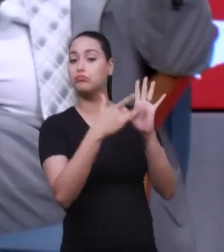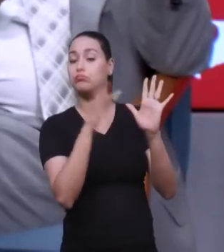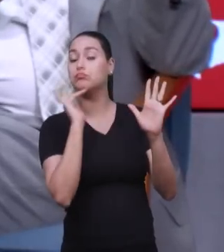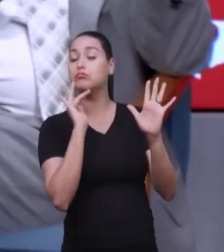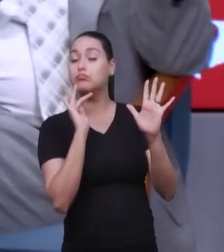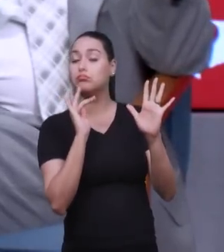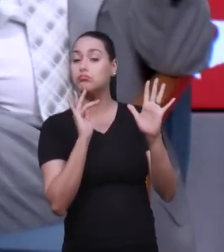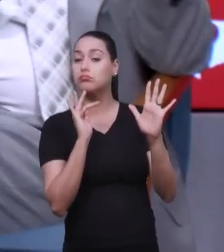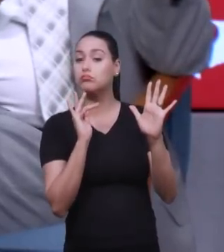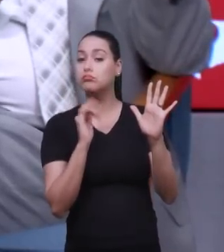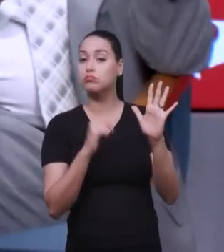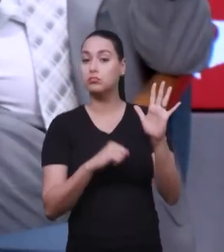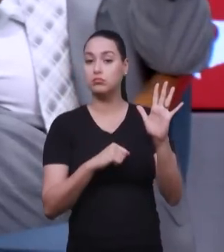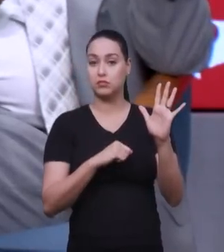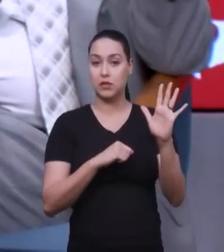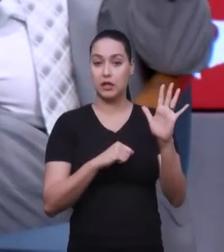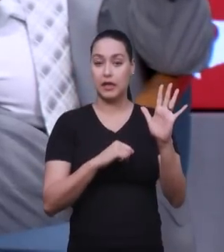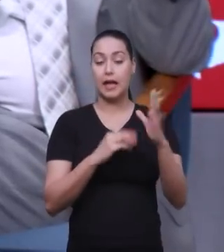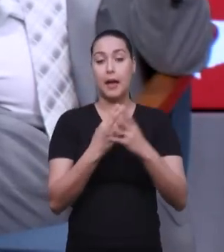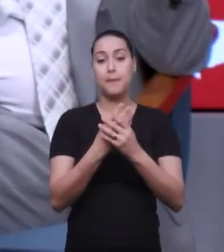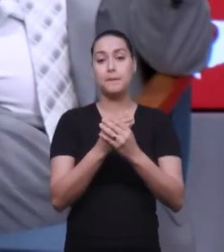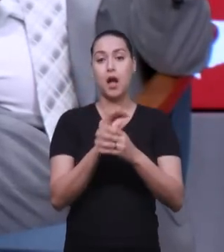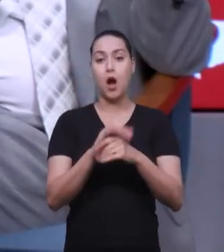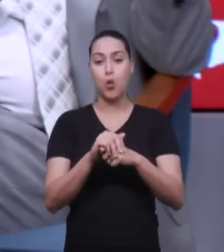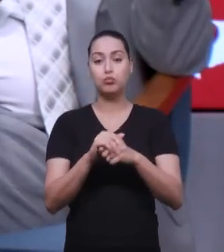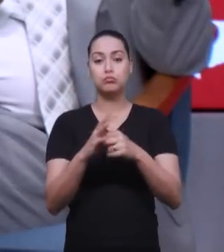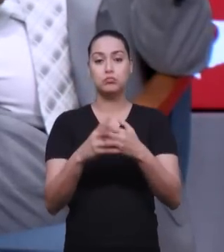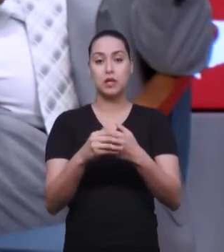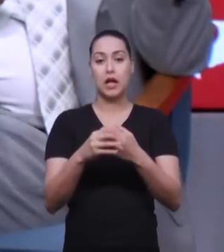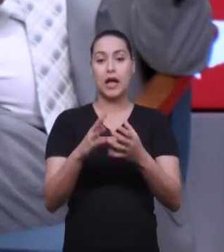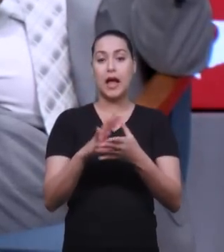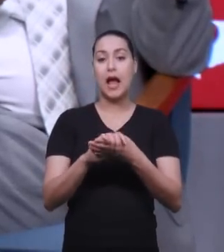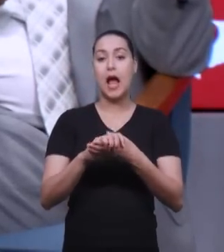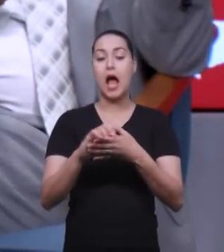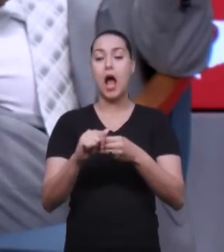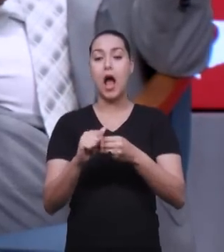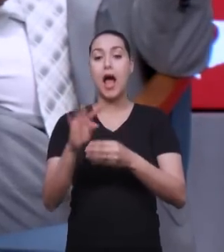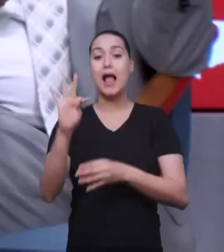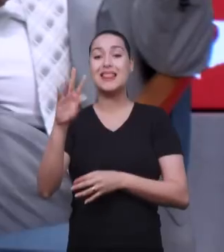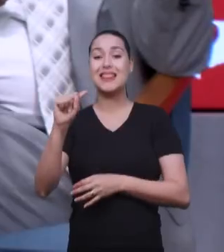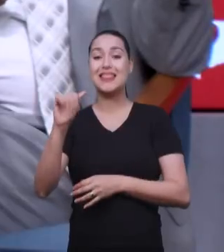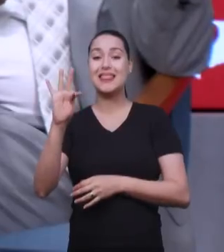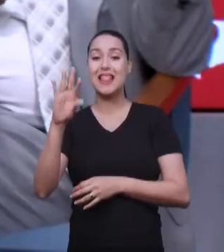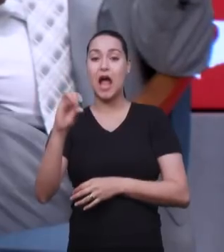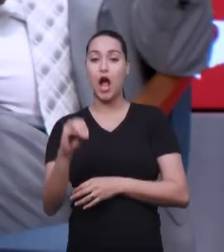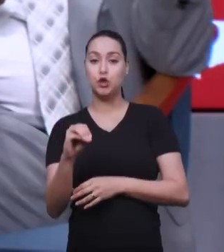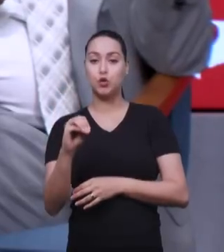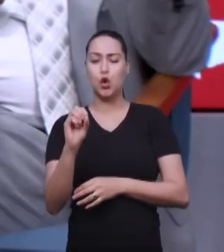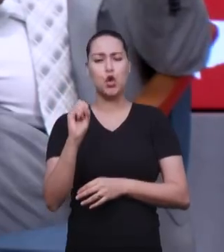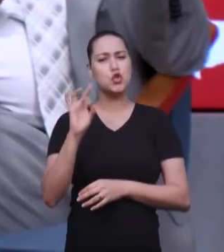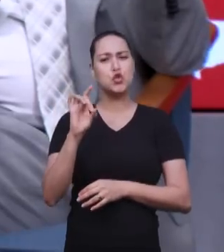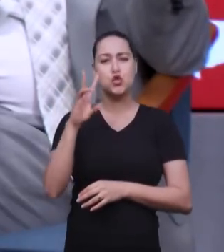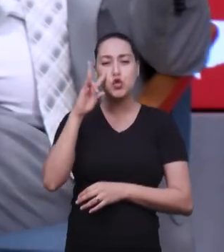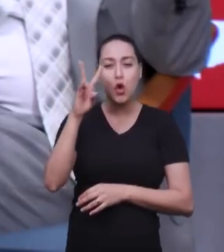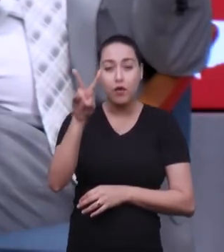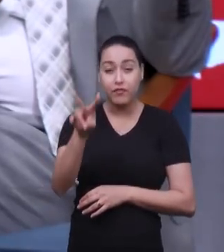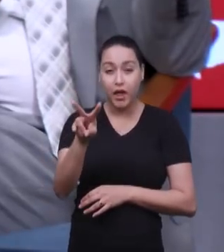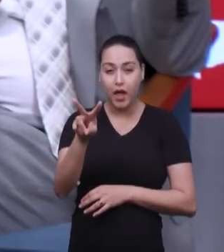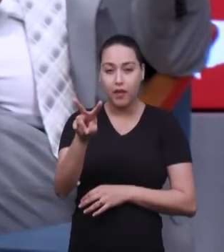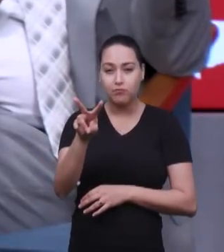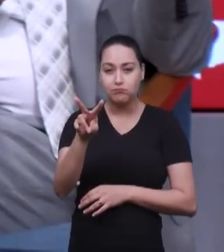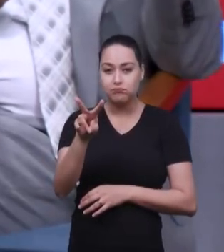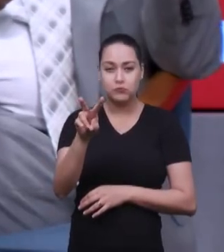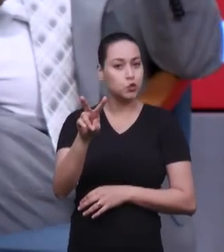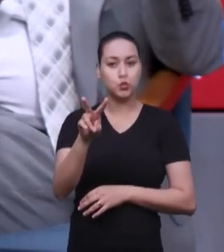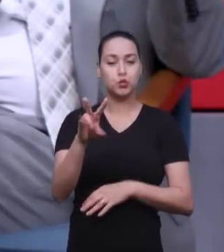dos órgãos dos sentidos, você vê bem com a mão, porque a mão, o tato. Você não é só